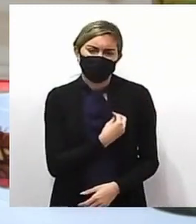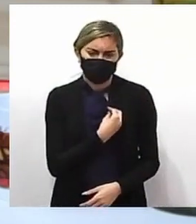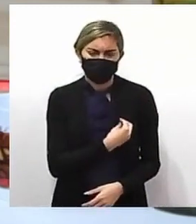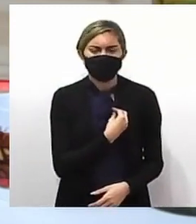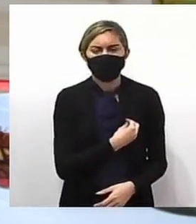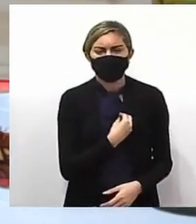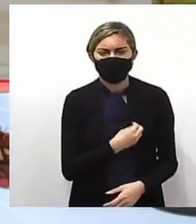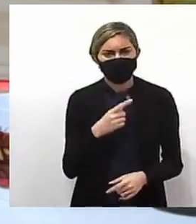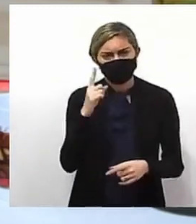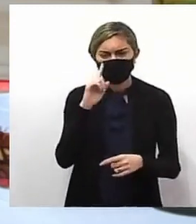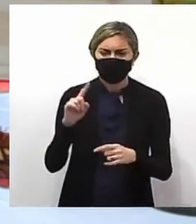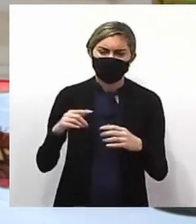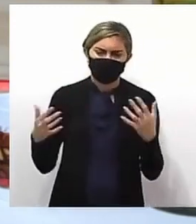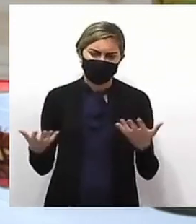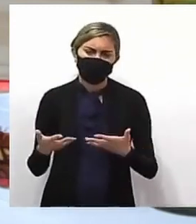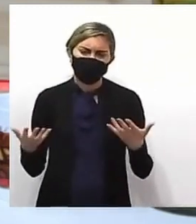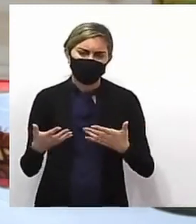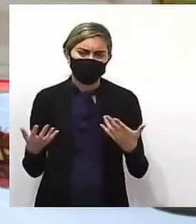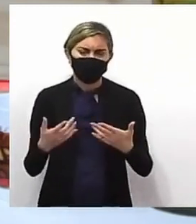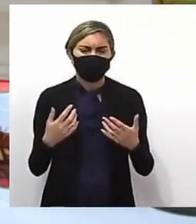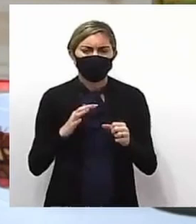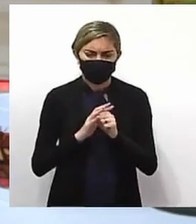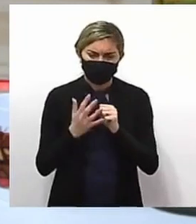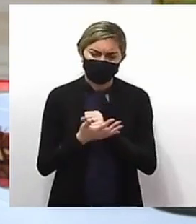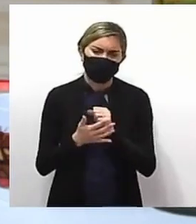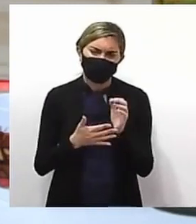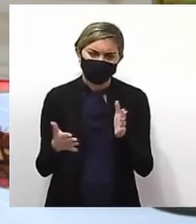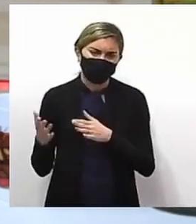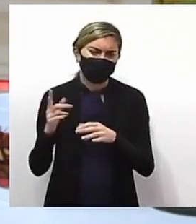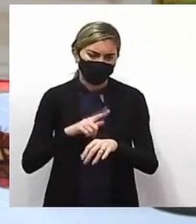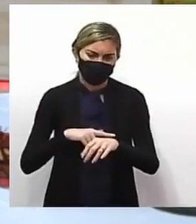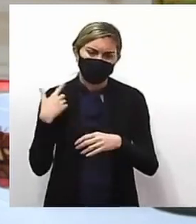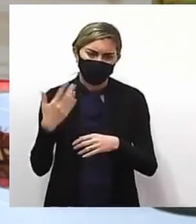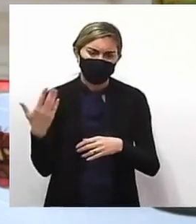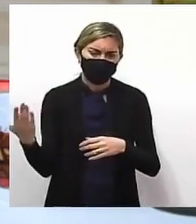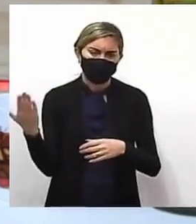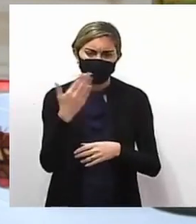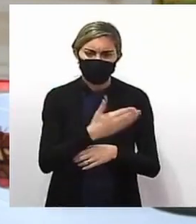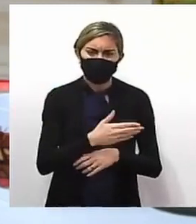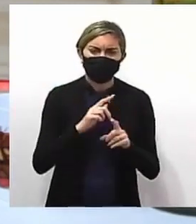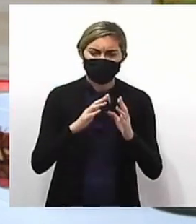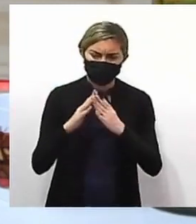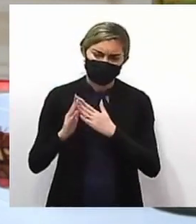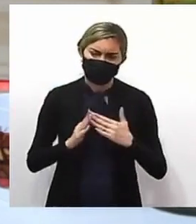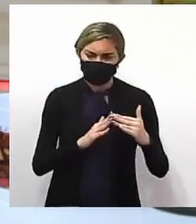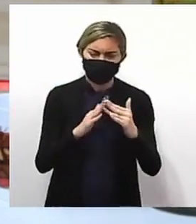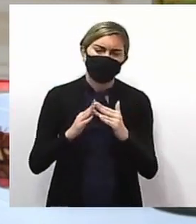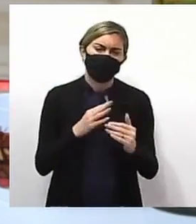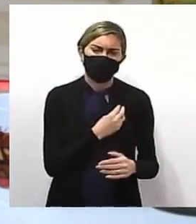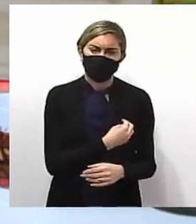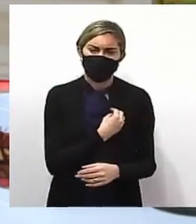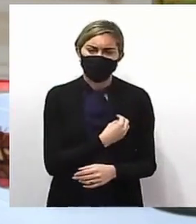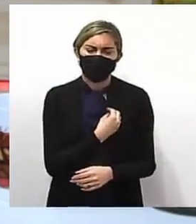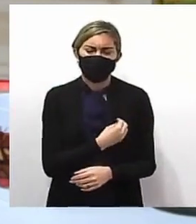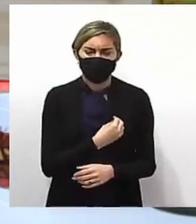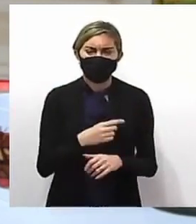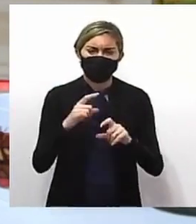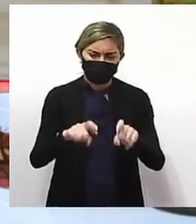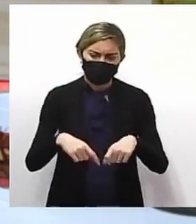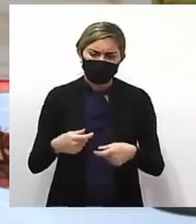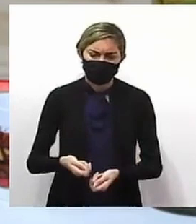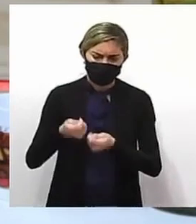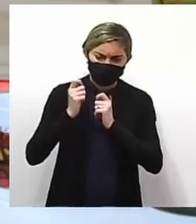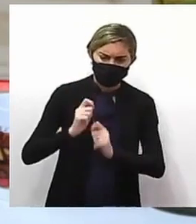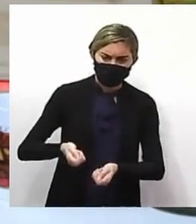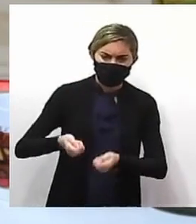viviam, não sei como é que as coisas estão agora, né? Na pandemia já tem um tempo que não vou lá, mas as moradoras e os moradores vivem da